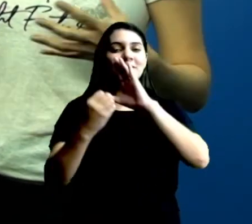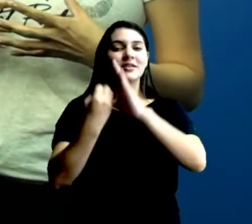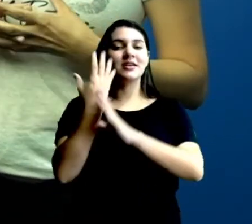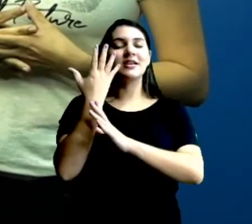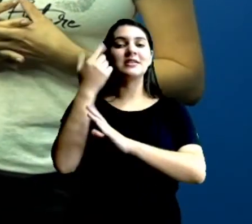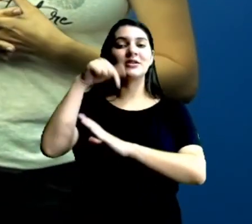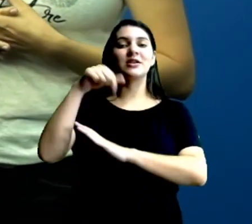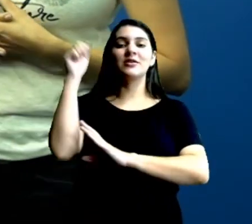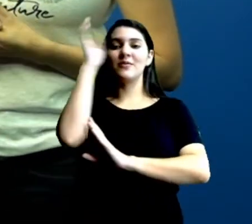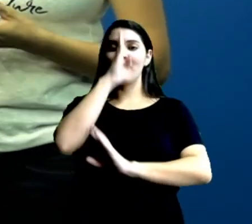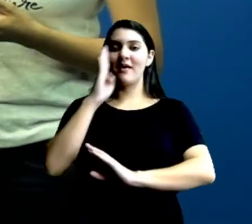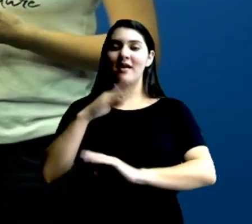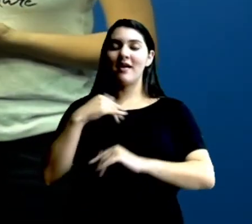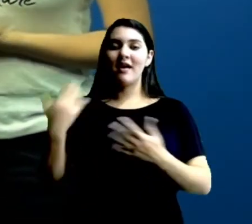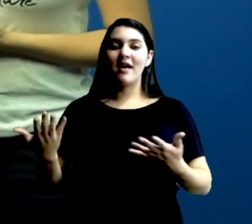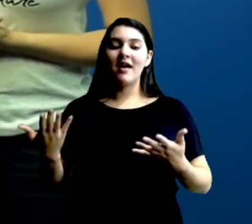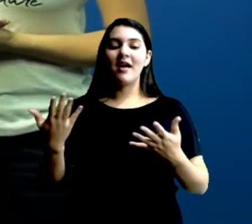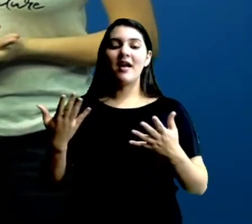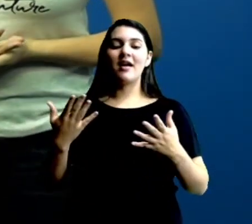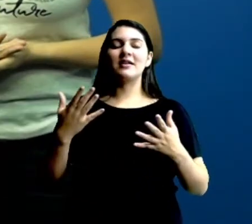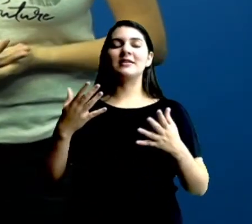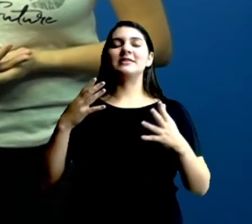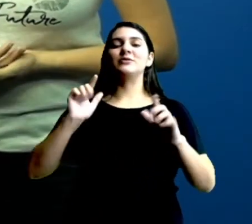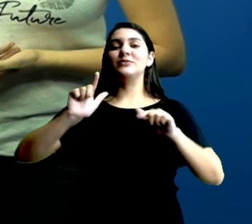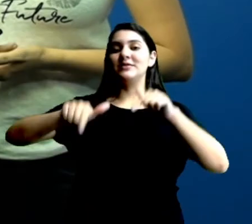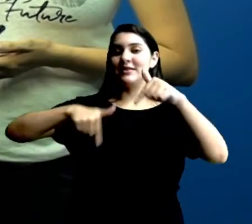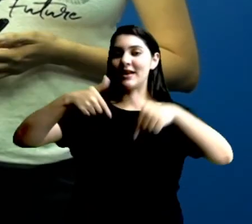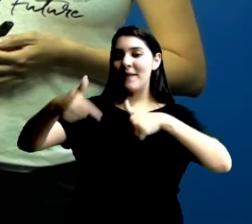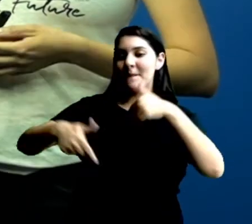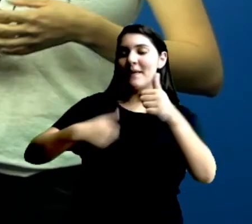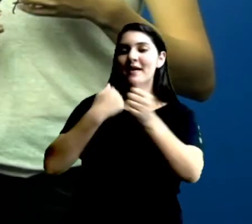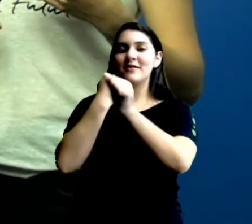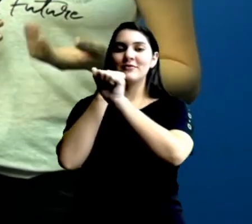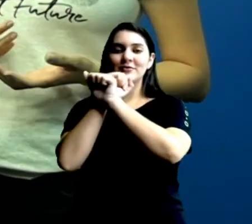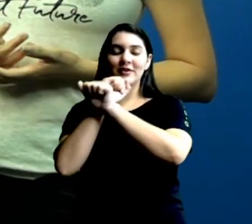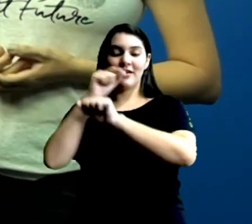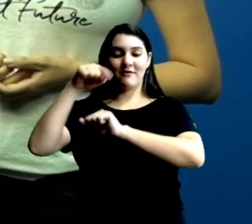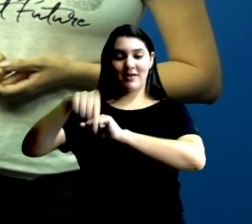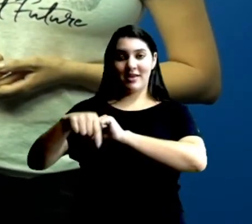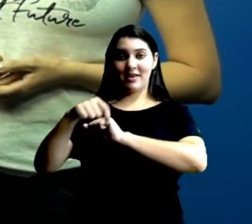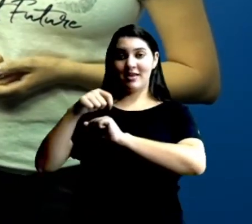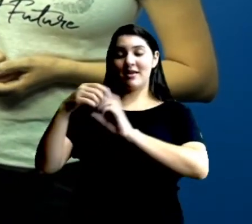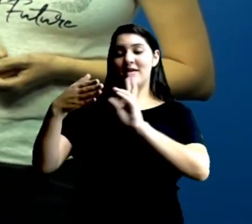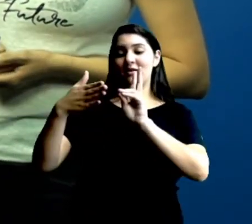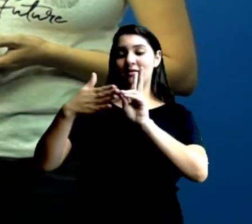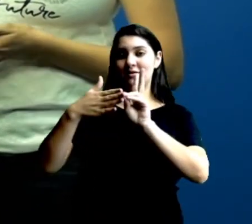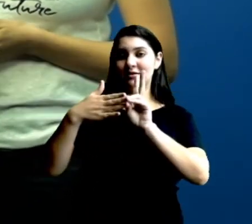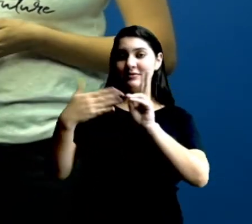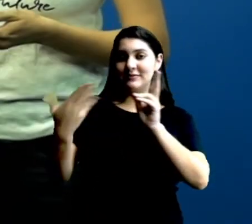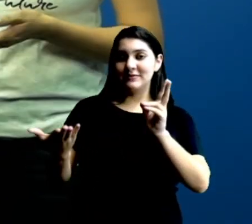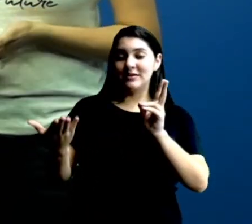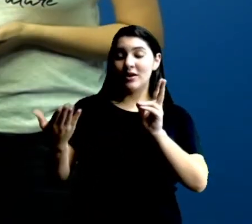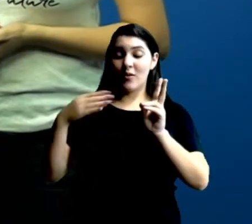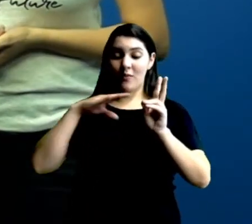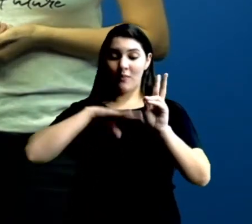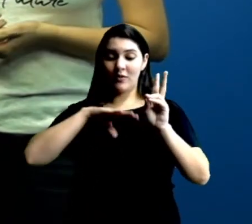a mão de obra escrava que tinha no Brasil eram os indígenas, né? As pessoas escravizaram os indígenas, os portugueses.